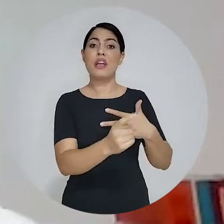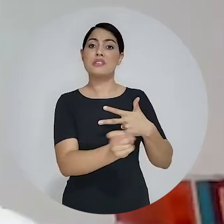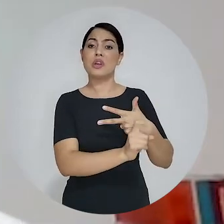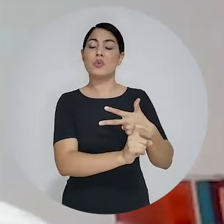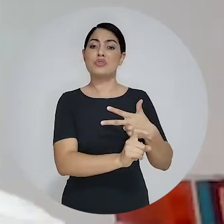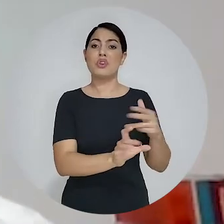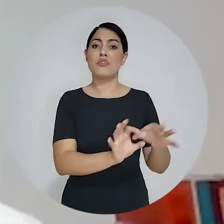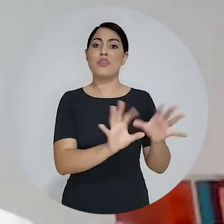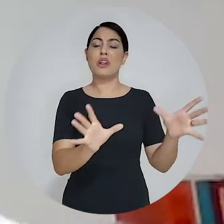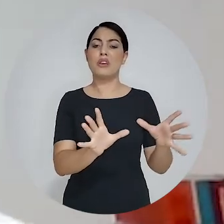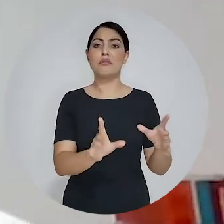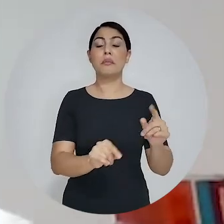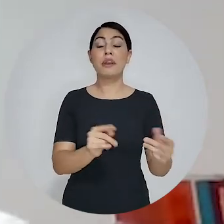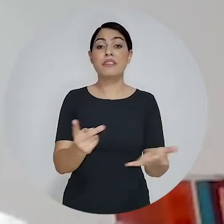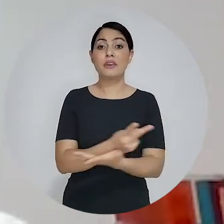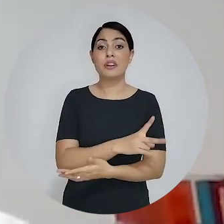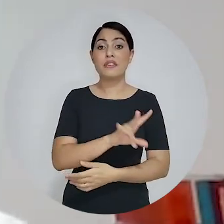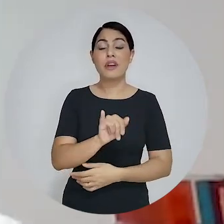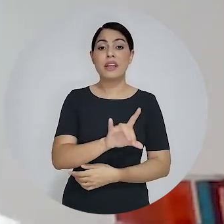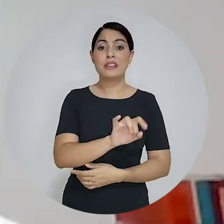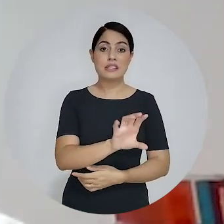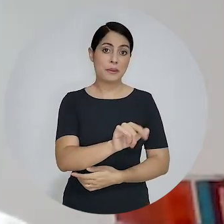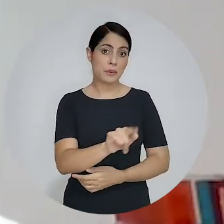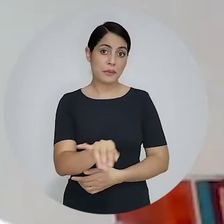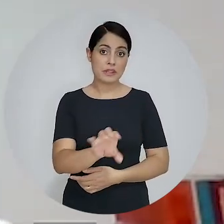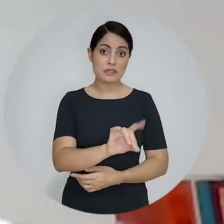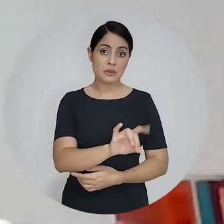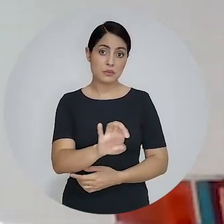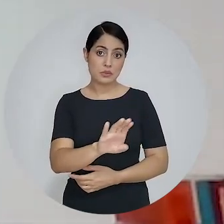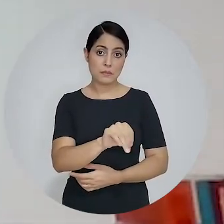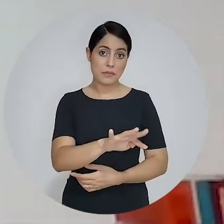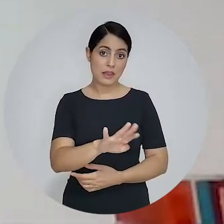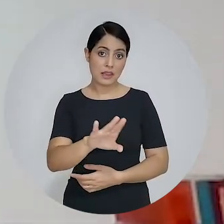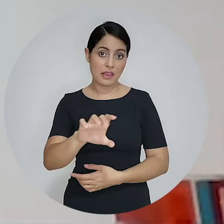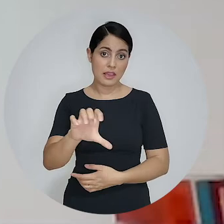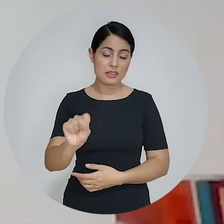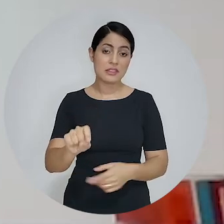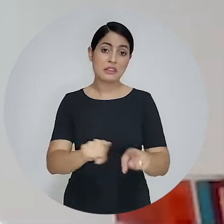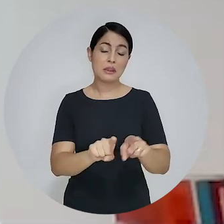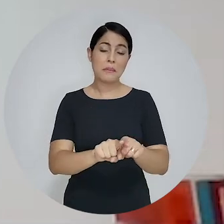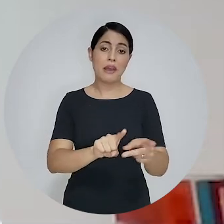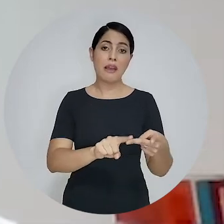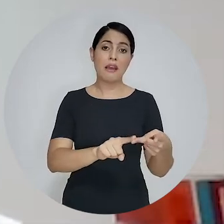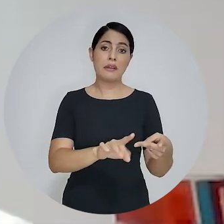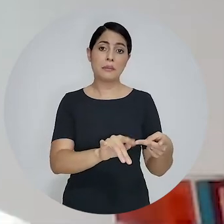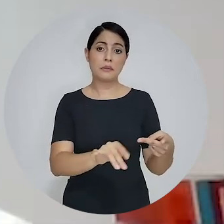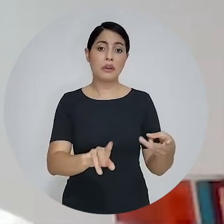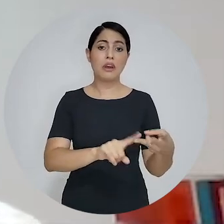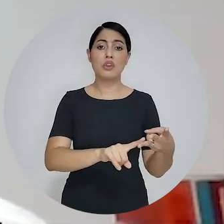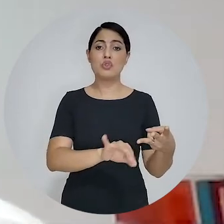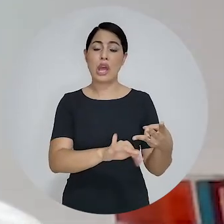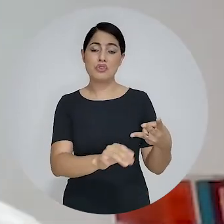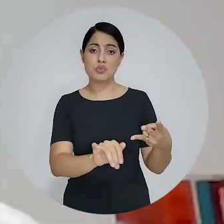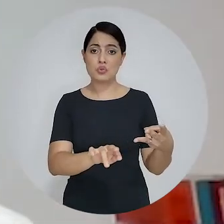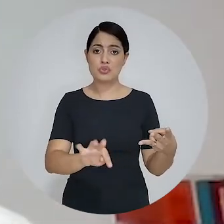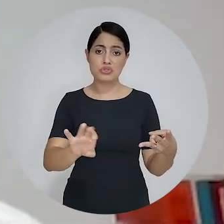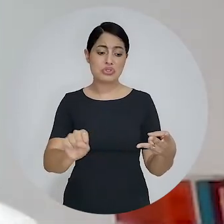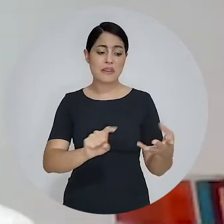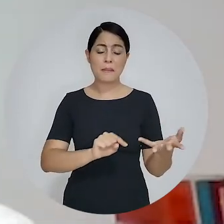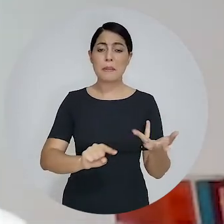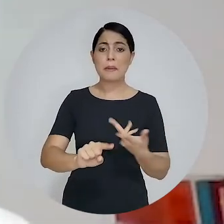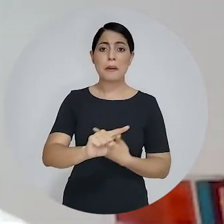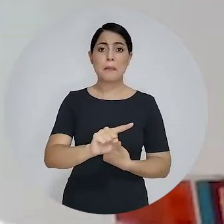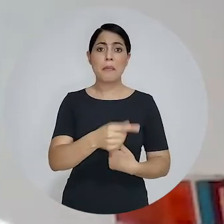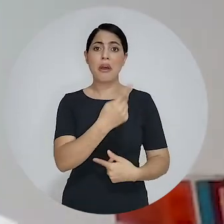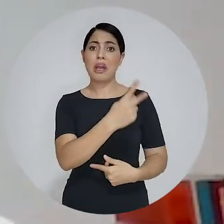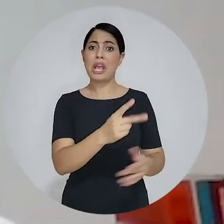para fazer o que quisesse, porque ele poderia desapropriar bens, ele poderia parar de pagar funcionários, não dar reajustes, porque por mais